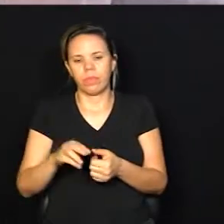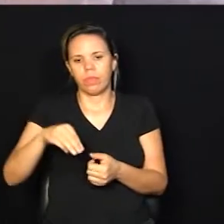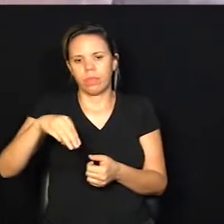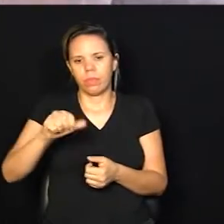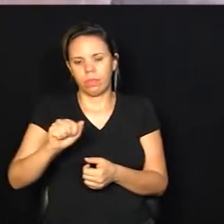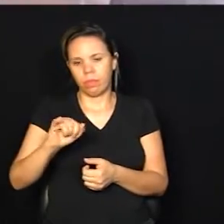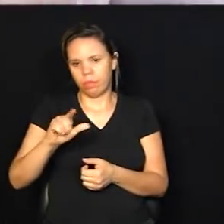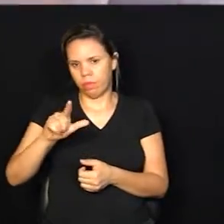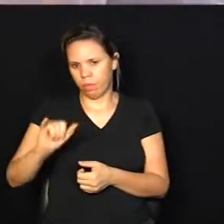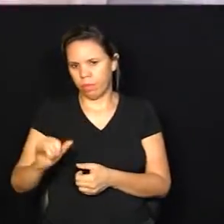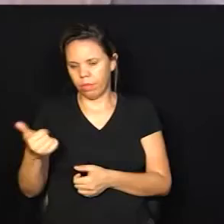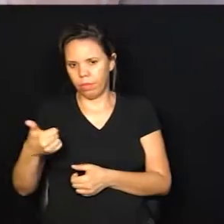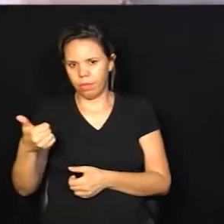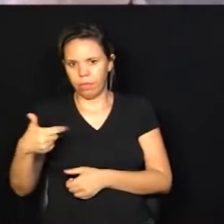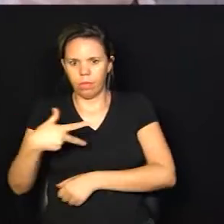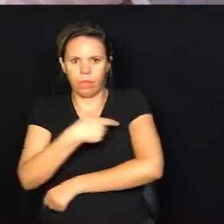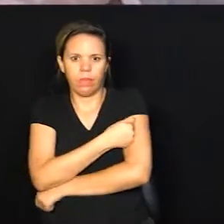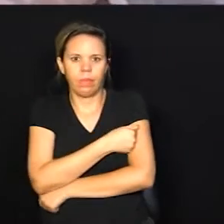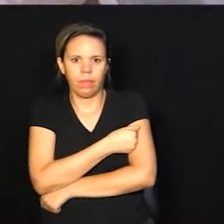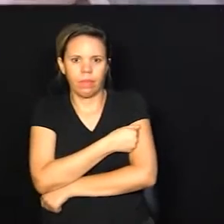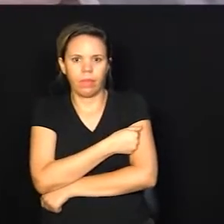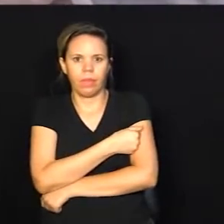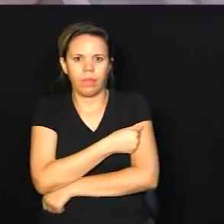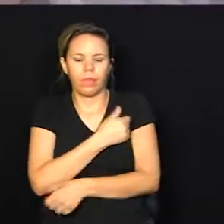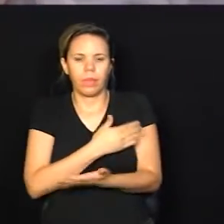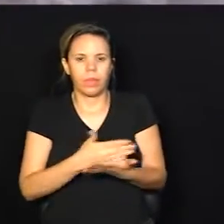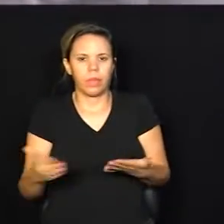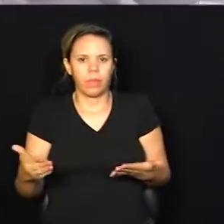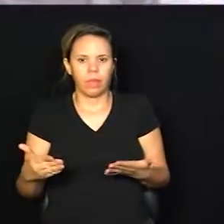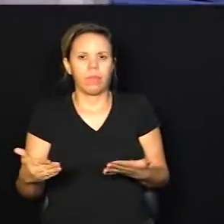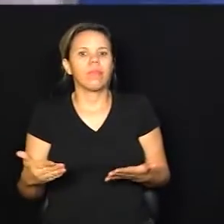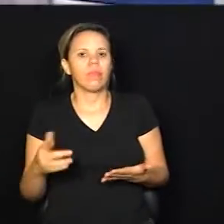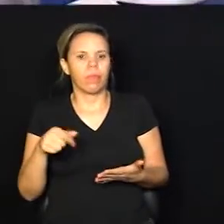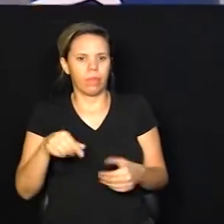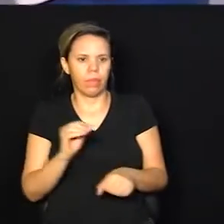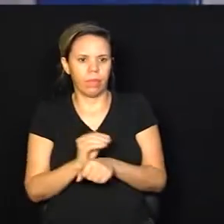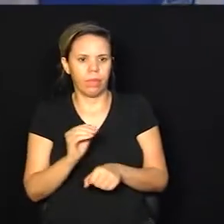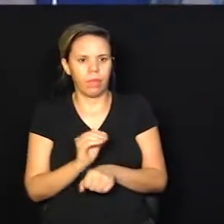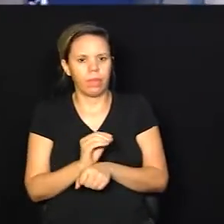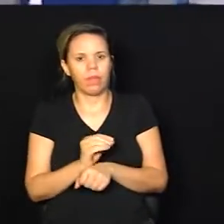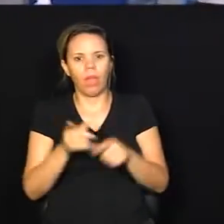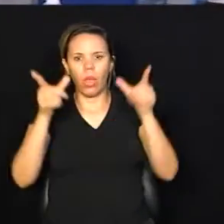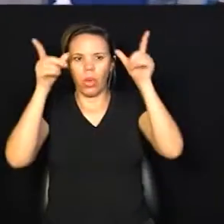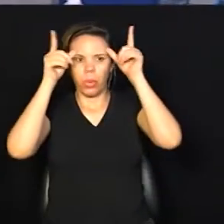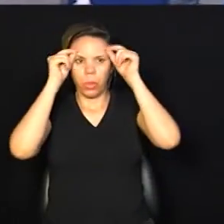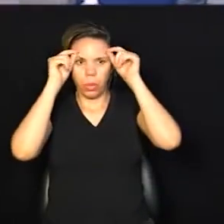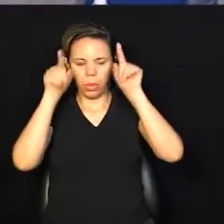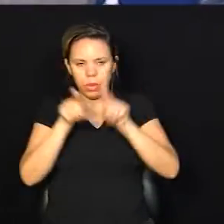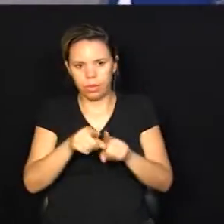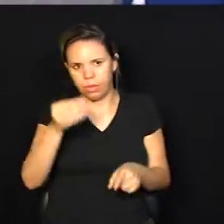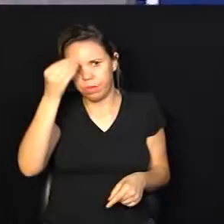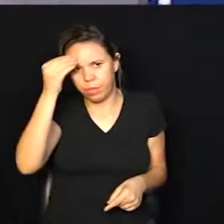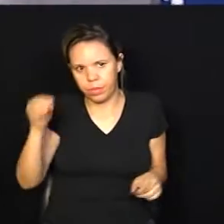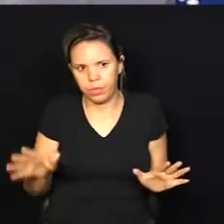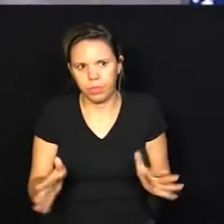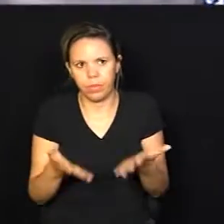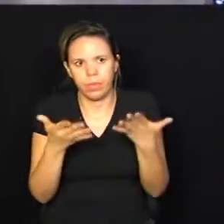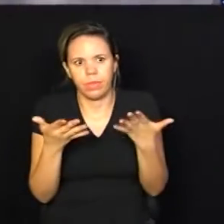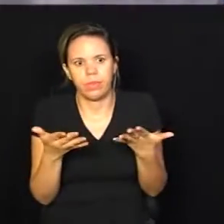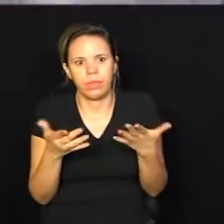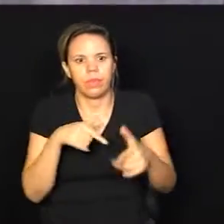a doutora Maeli, que recebeu a primeira dose da vacina, o início da imunização marca um alívio e também